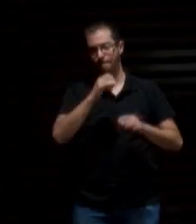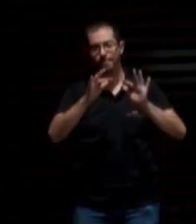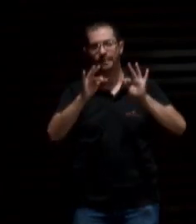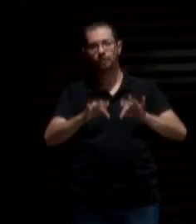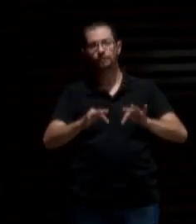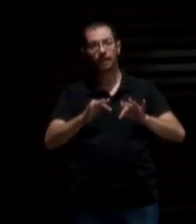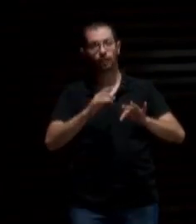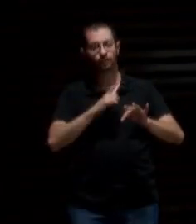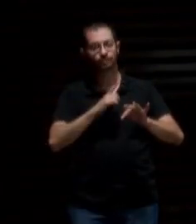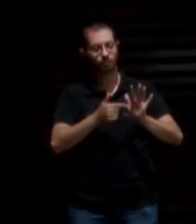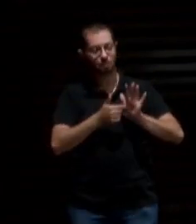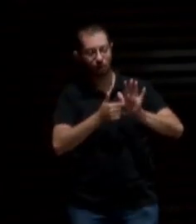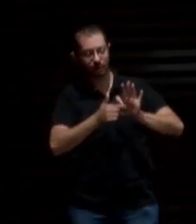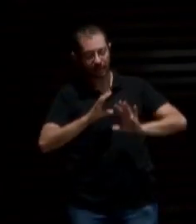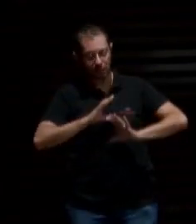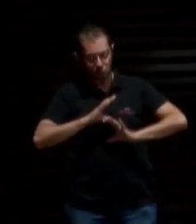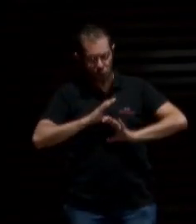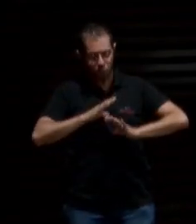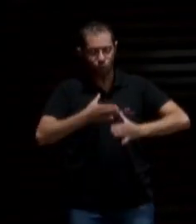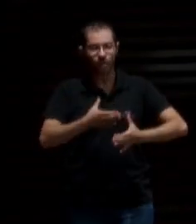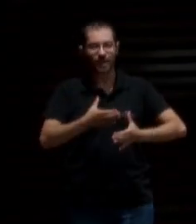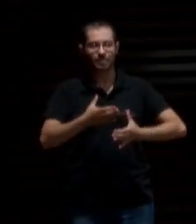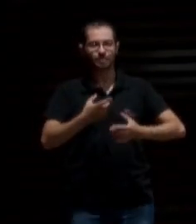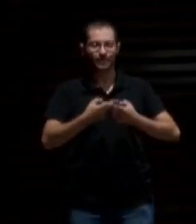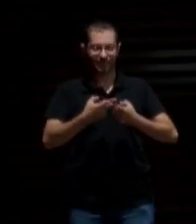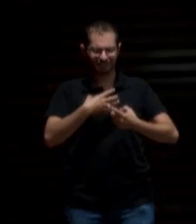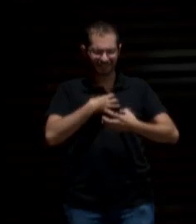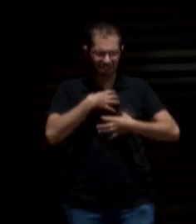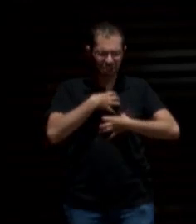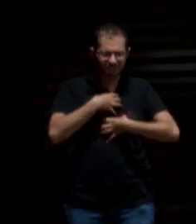de encorajamento, porque a gente vai ficando tão abatidinho, no final ele encoraja a gente.